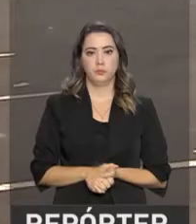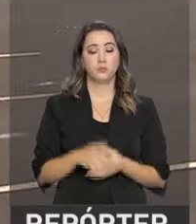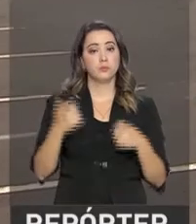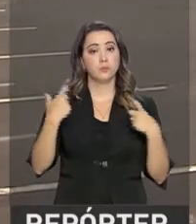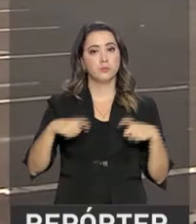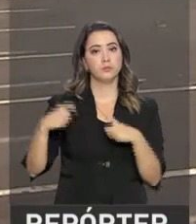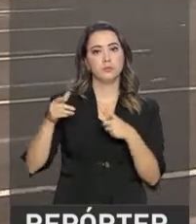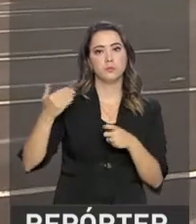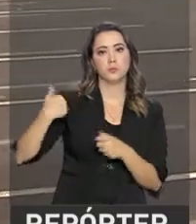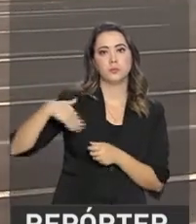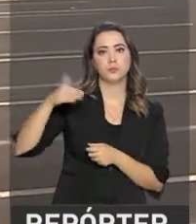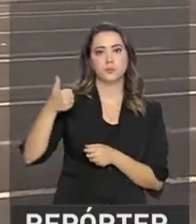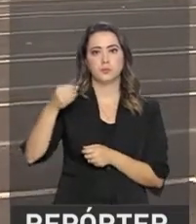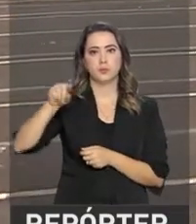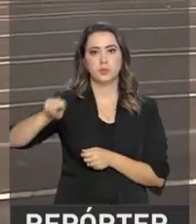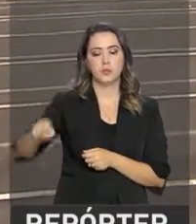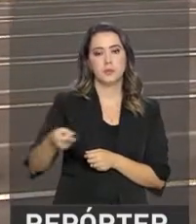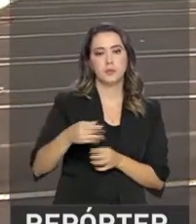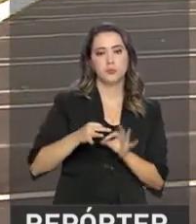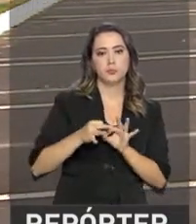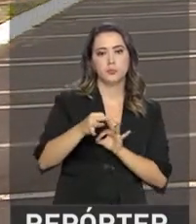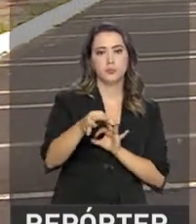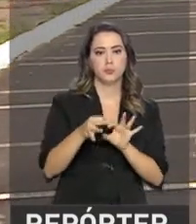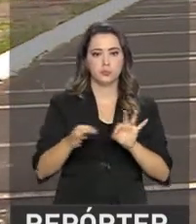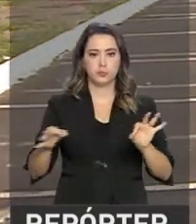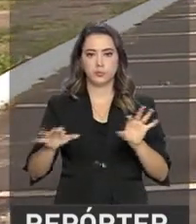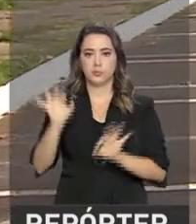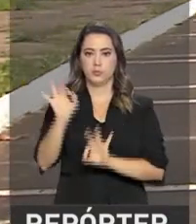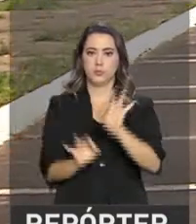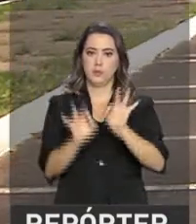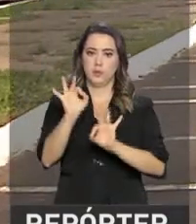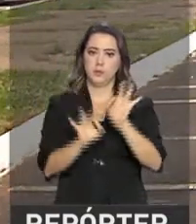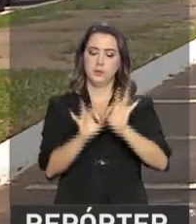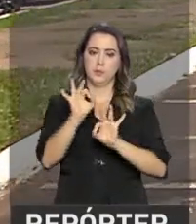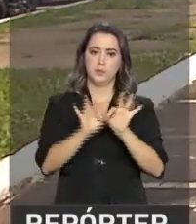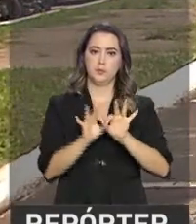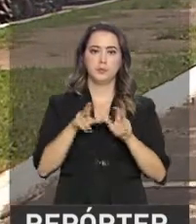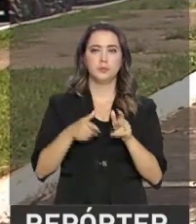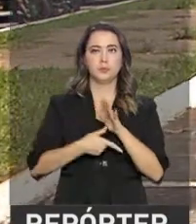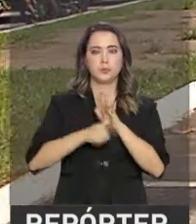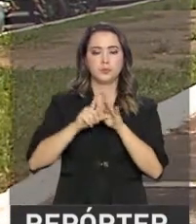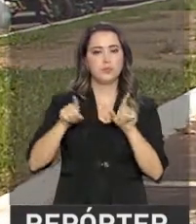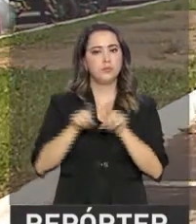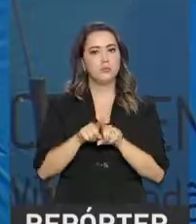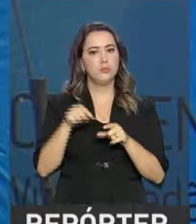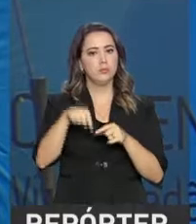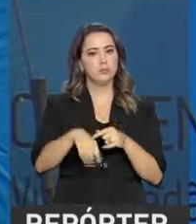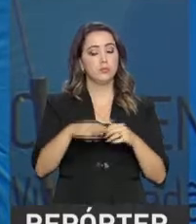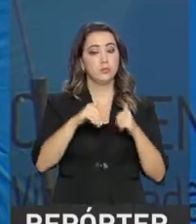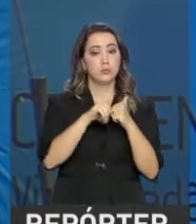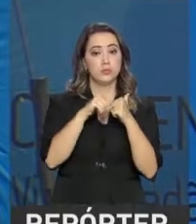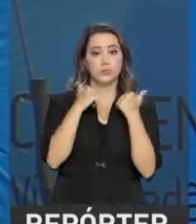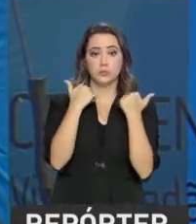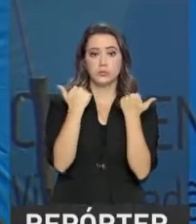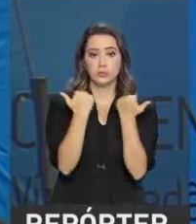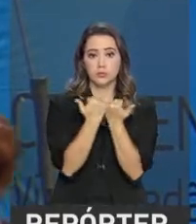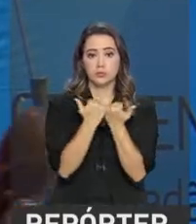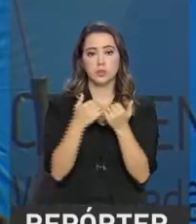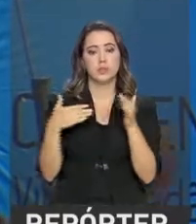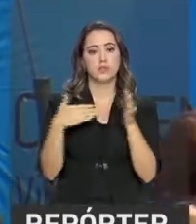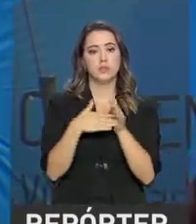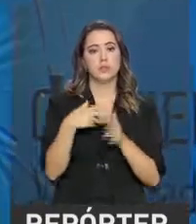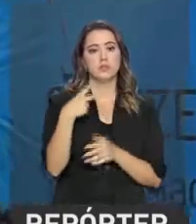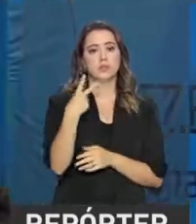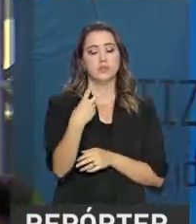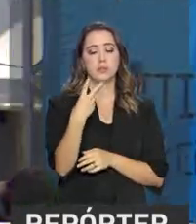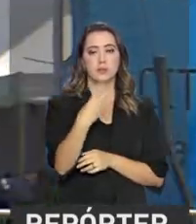espaço de mais de 10 mil metros quadrados montado no estacionamento do estádio Mané Garrincha. Até 23 de março,